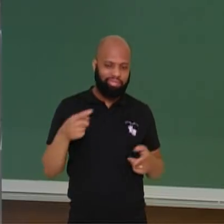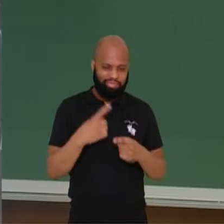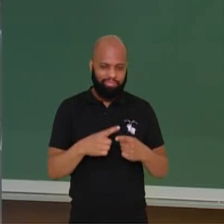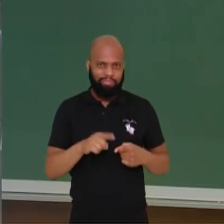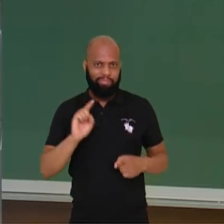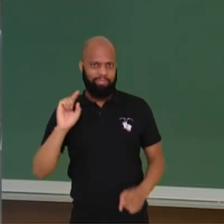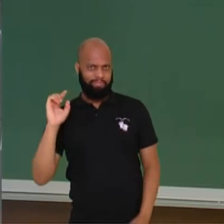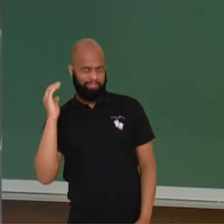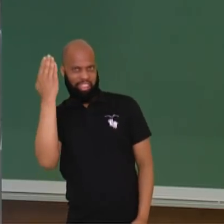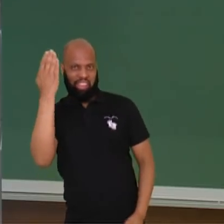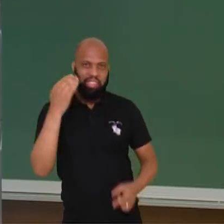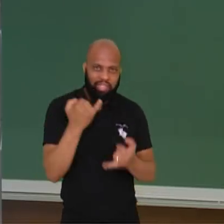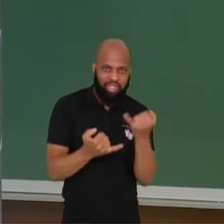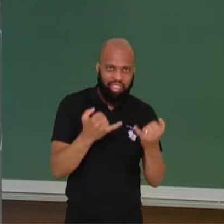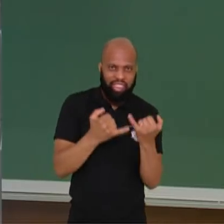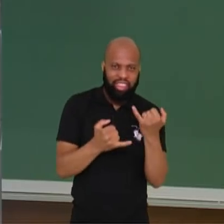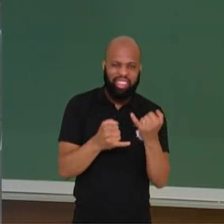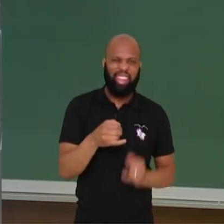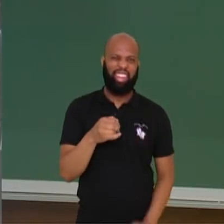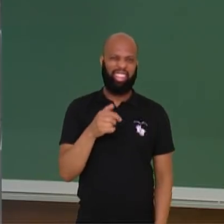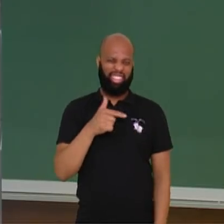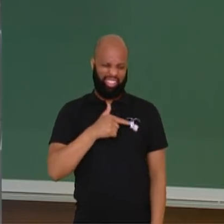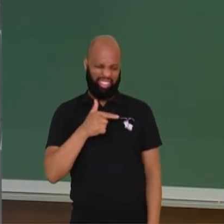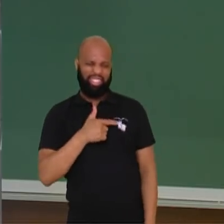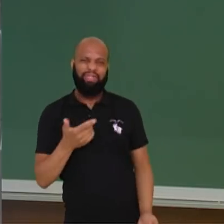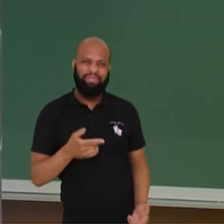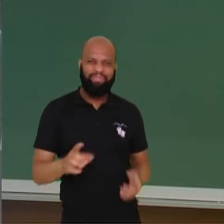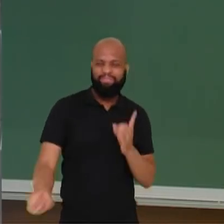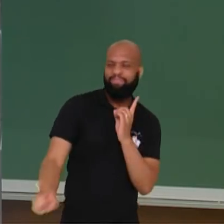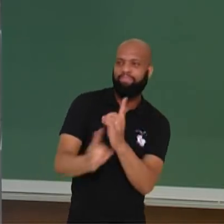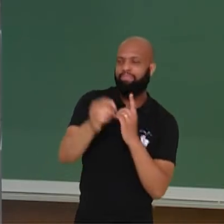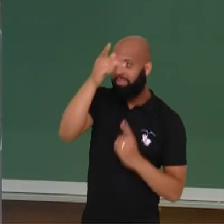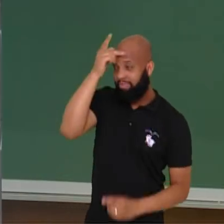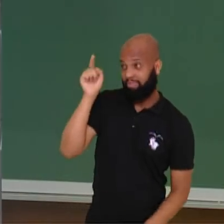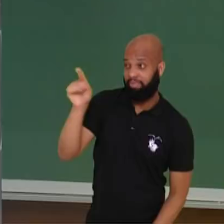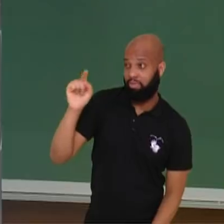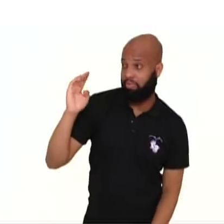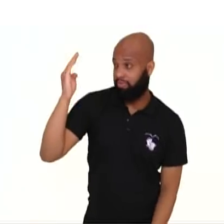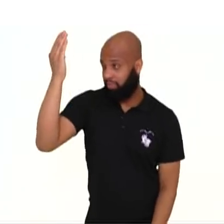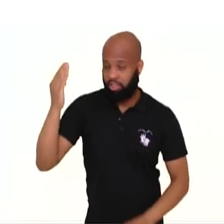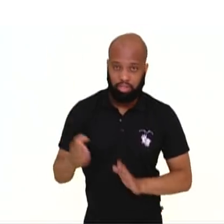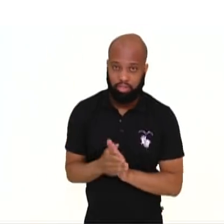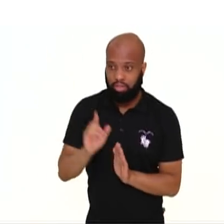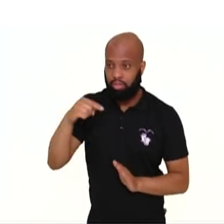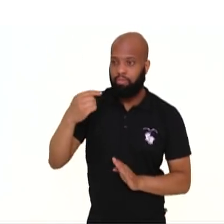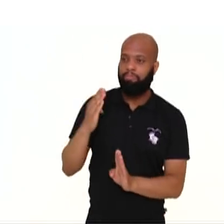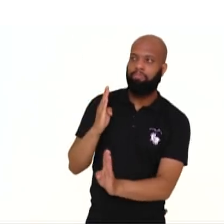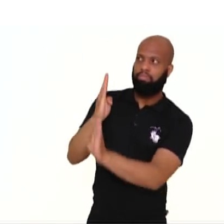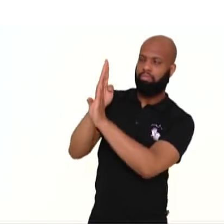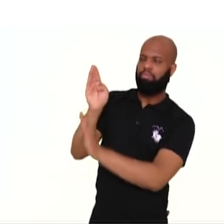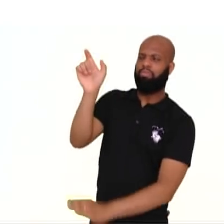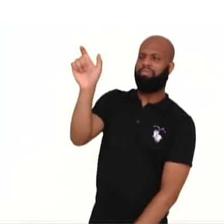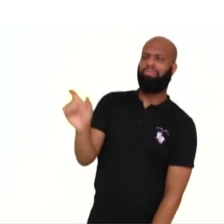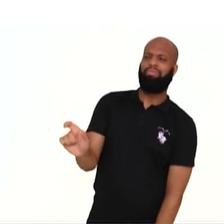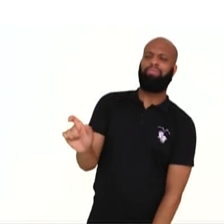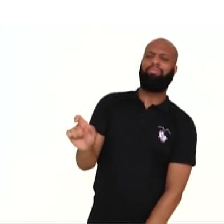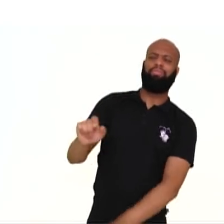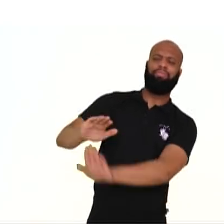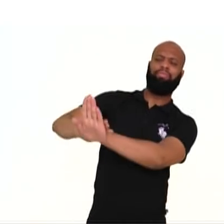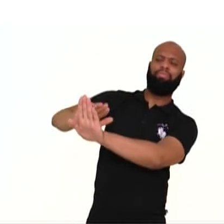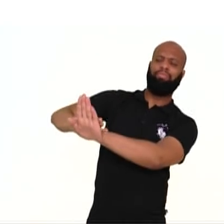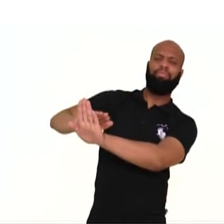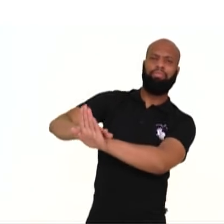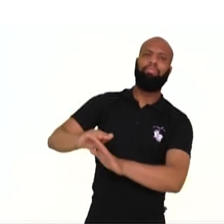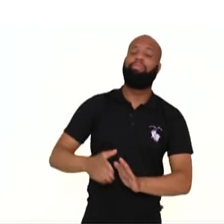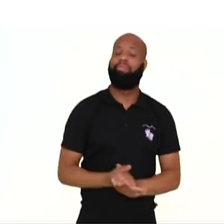Coisa ruim quando encontramos alguém que é falso, né? Que parece ser aquilo que depois descobrimos que é uma coisa totalmente diferente.